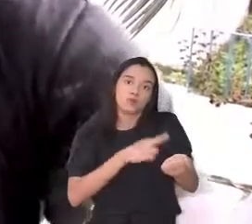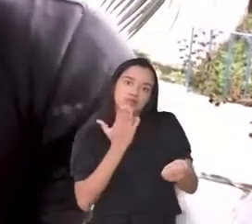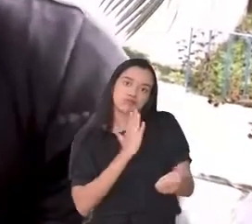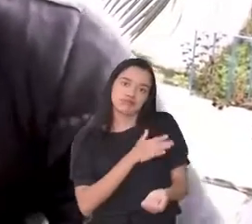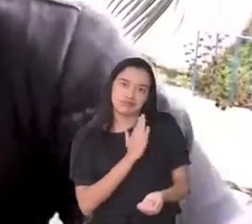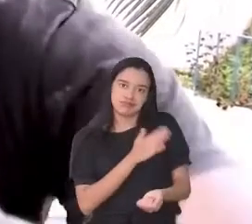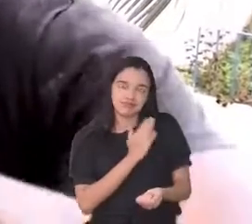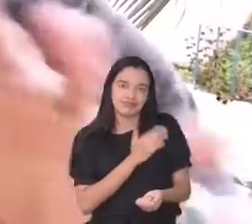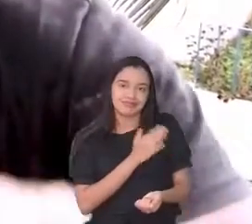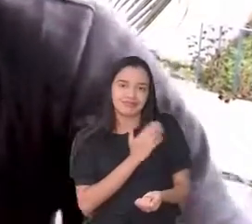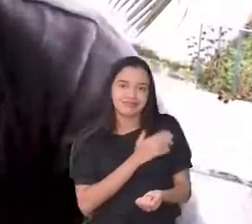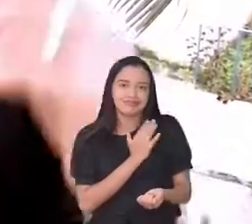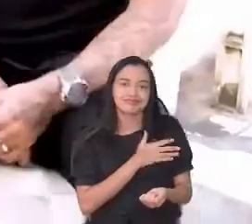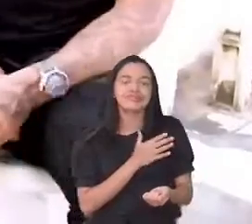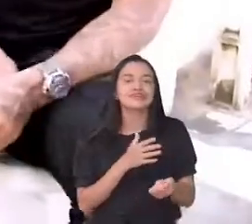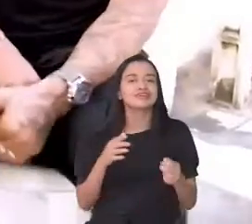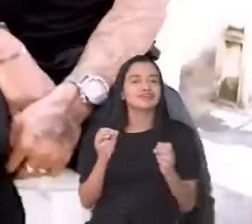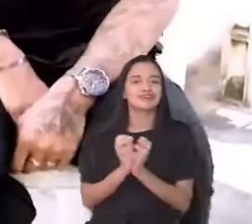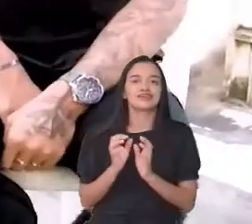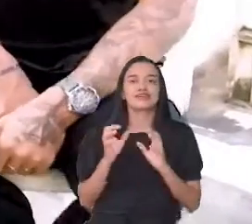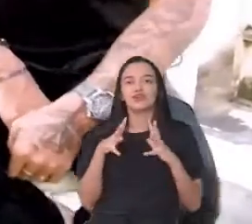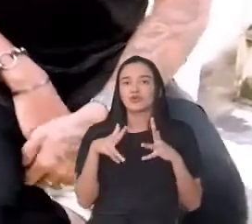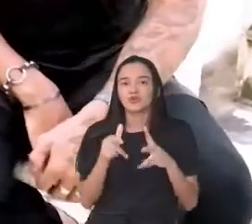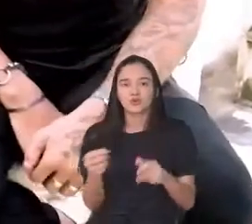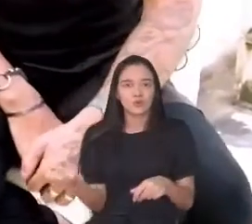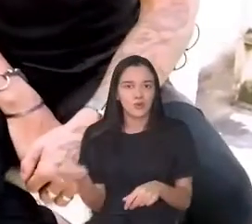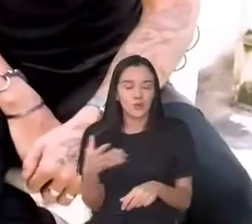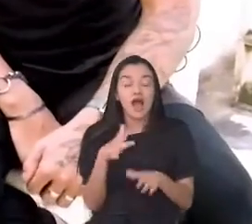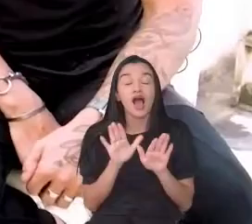ver, tá tudo no Tá Netflix, tudo novo, fácil é. de ver. Um livro.